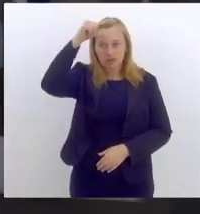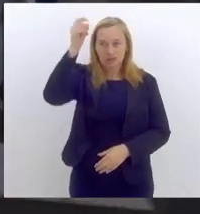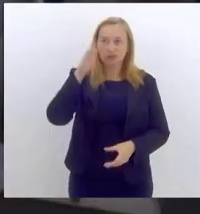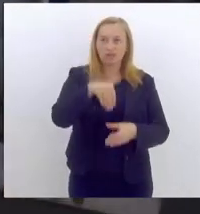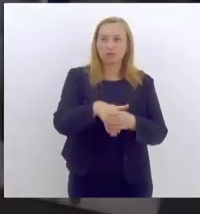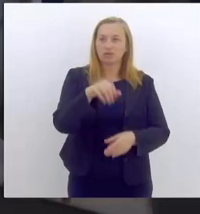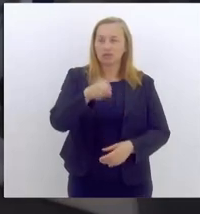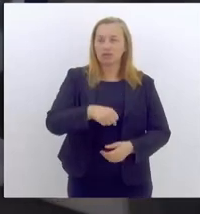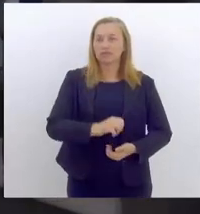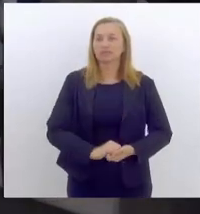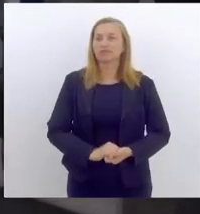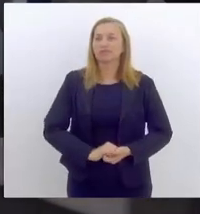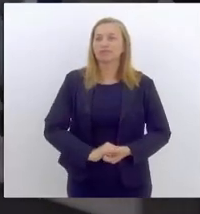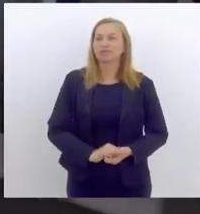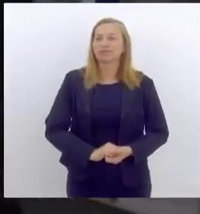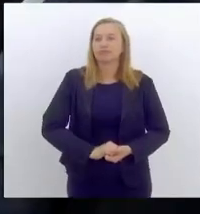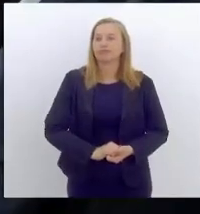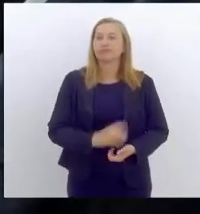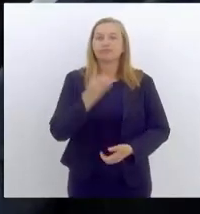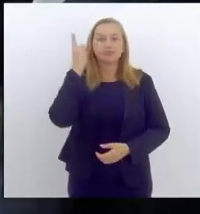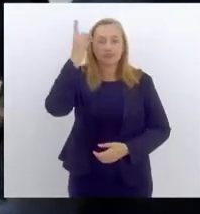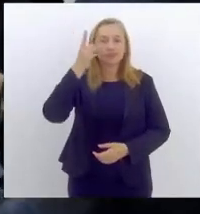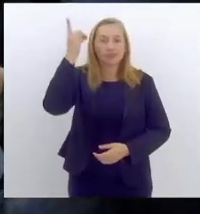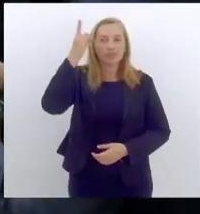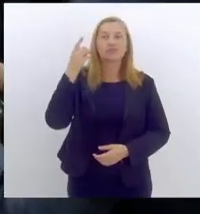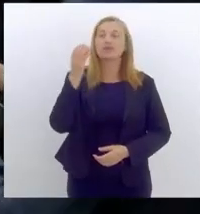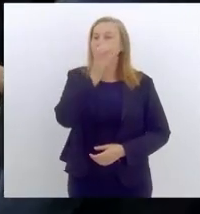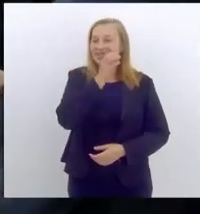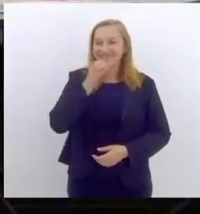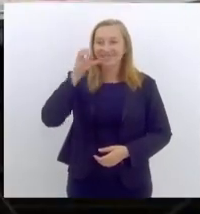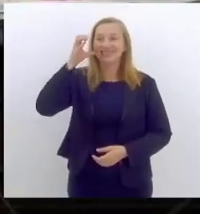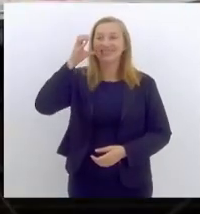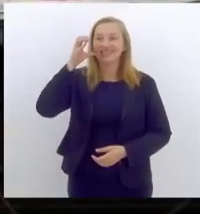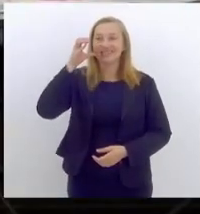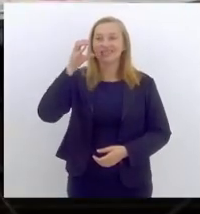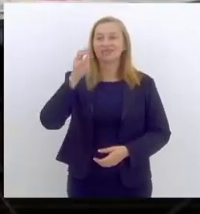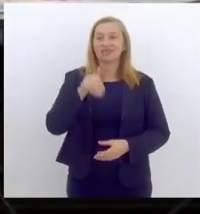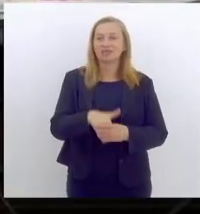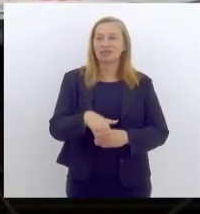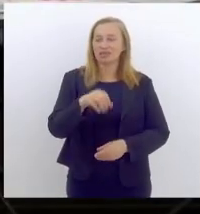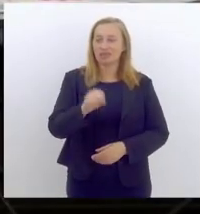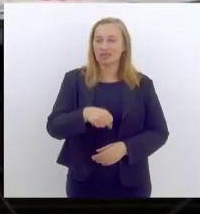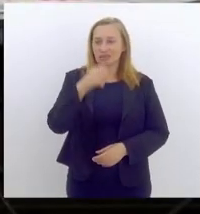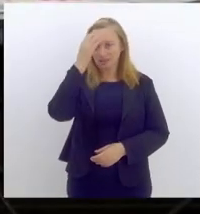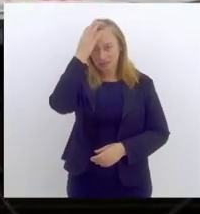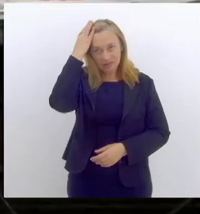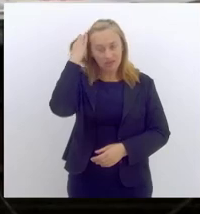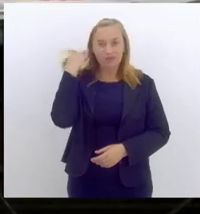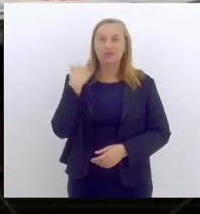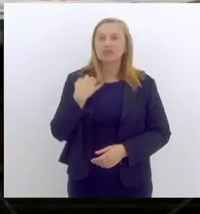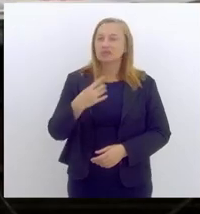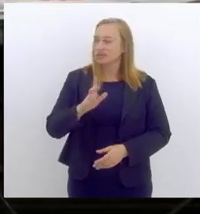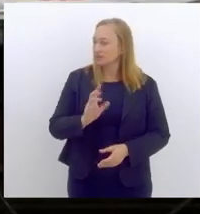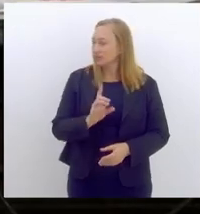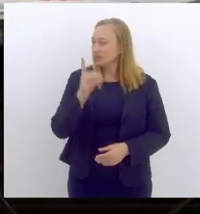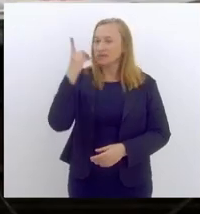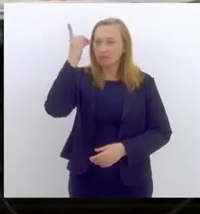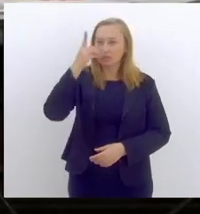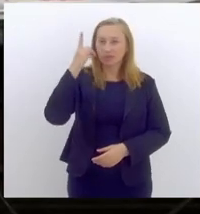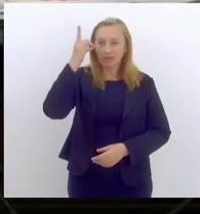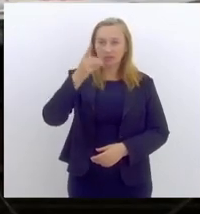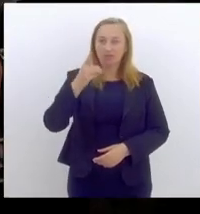sim. Deputada Célia Jordão vota sim. Deputado Chico Machado.